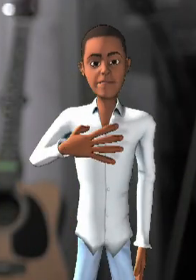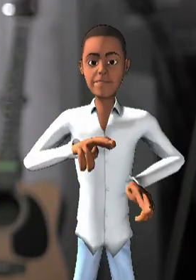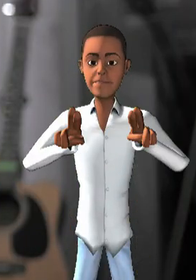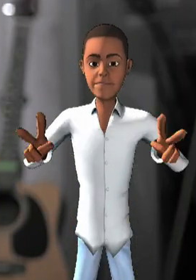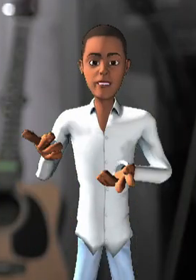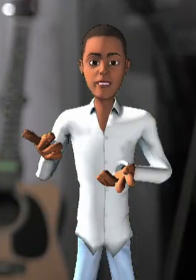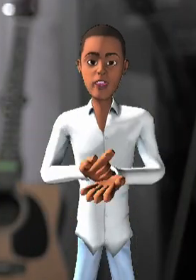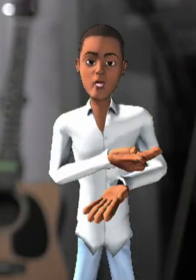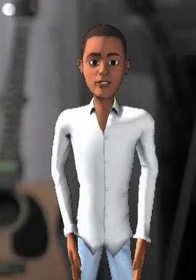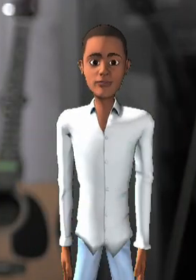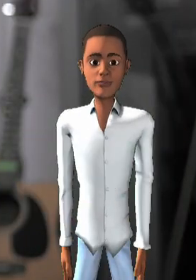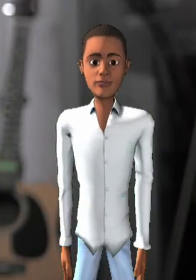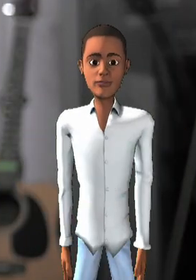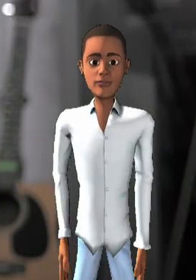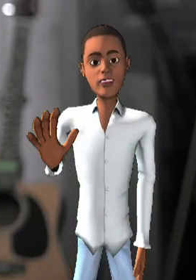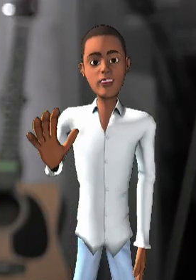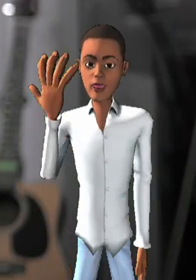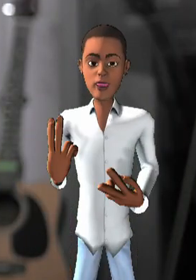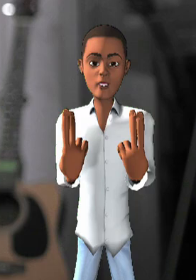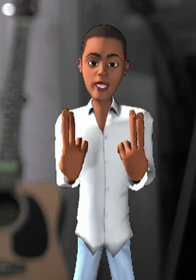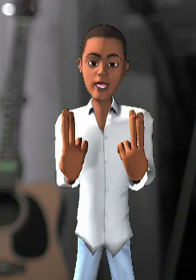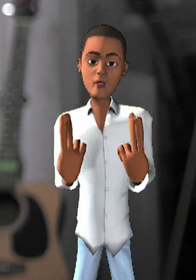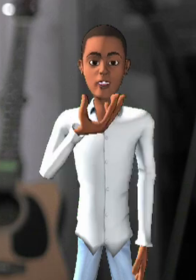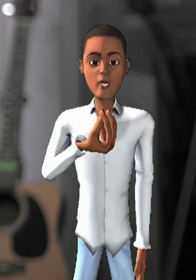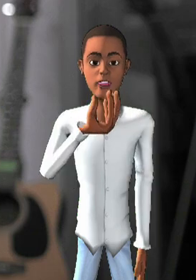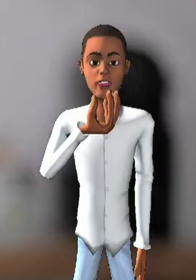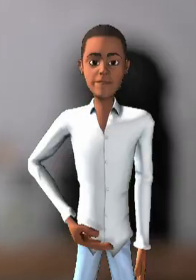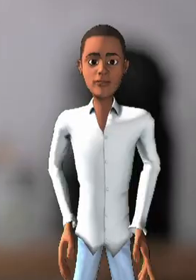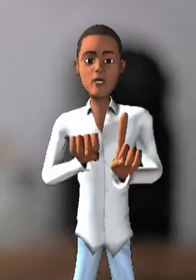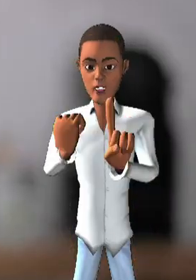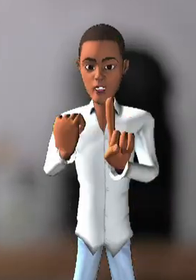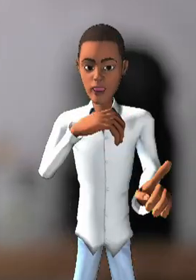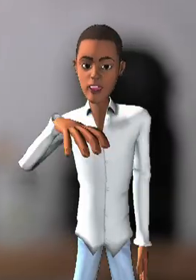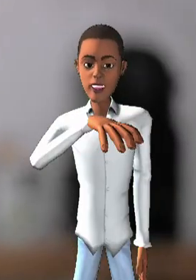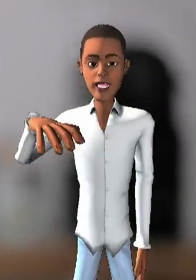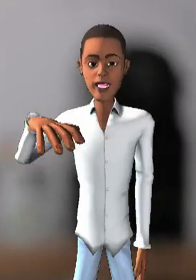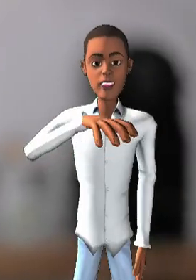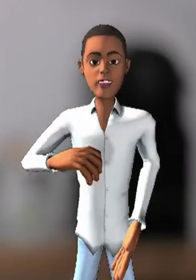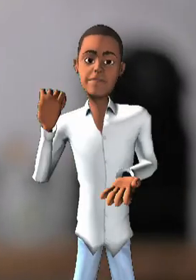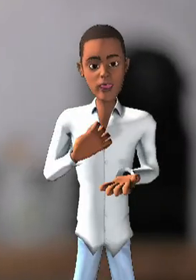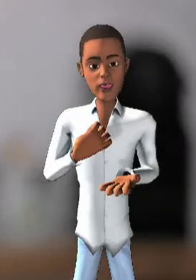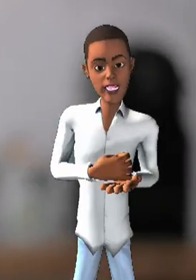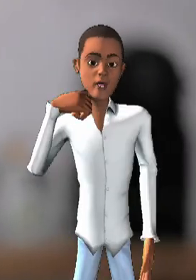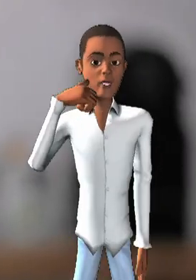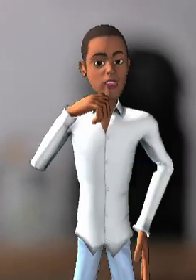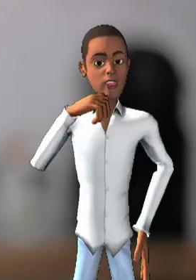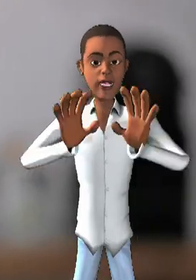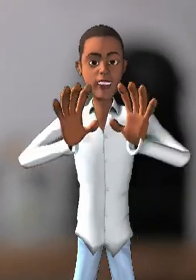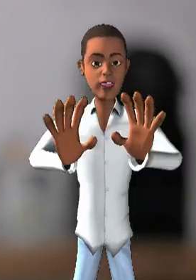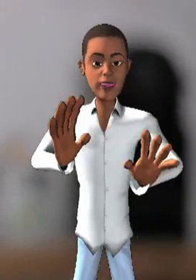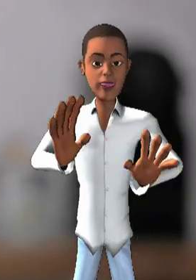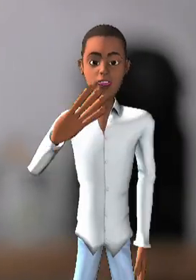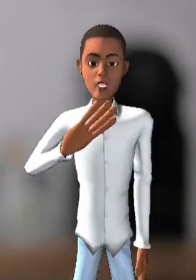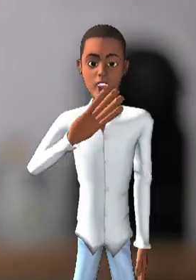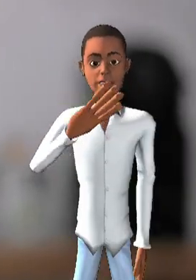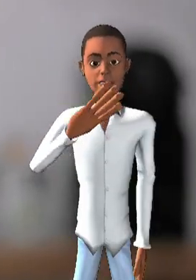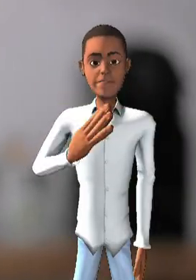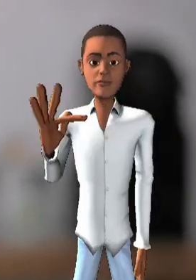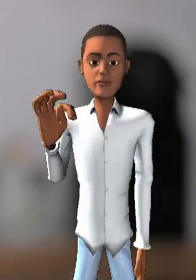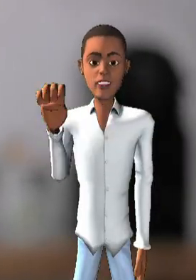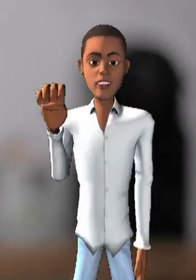formas são erradas. E aí o mesmo acontece com o homem. O estereótipo de ser mulher é ser feminina,